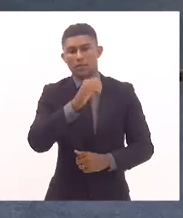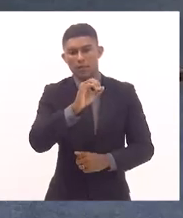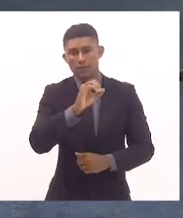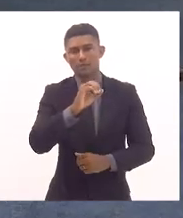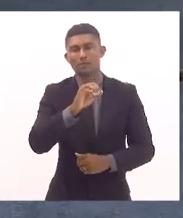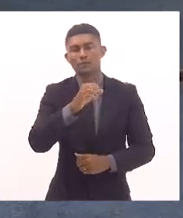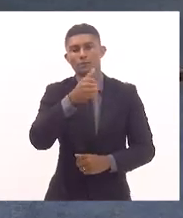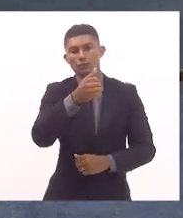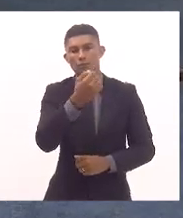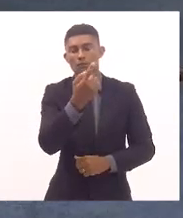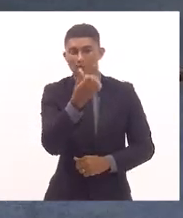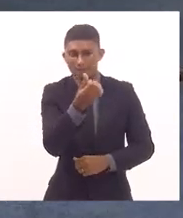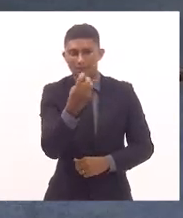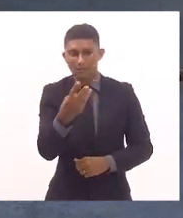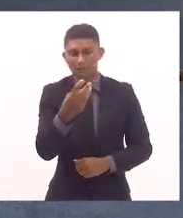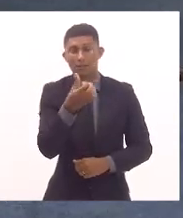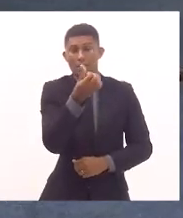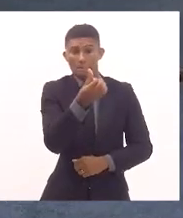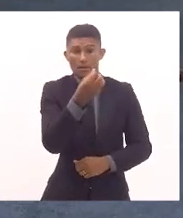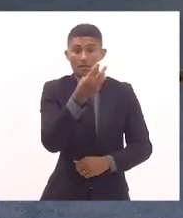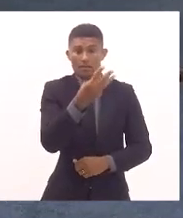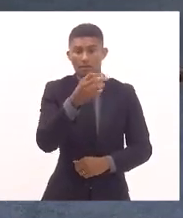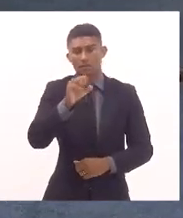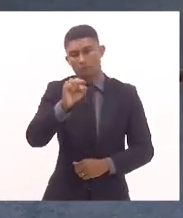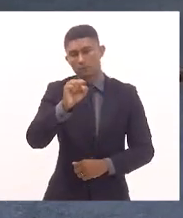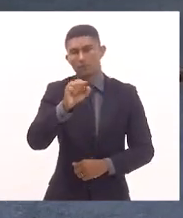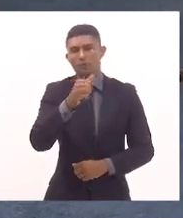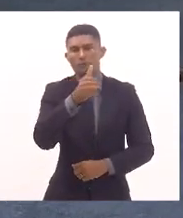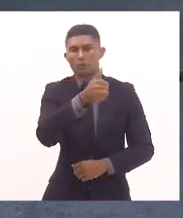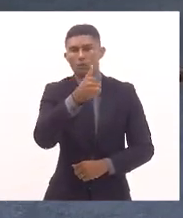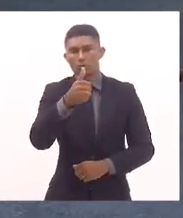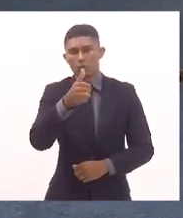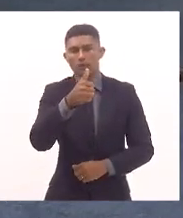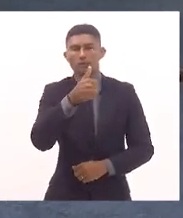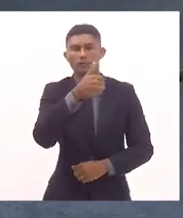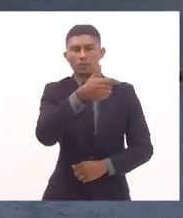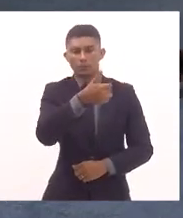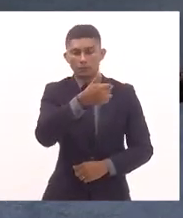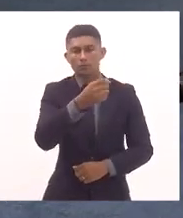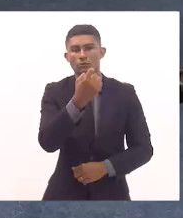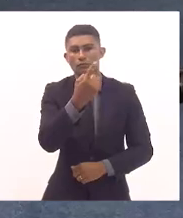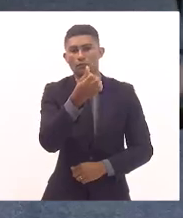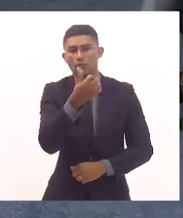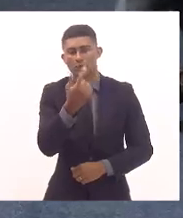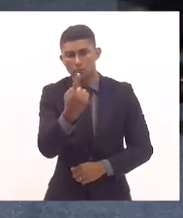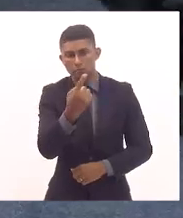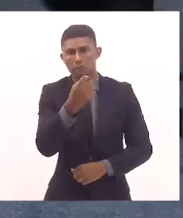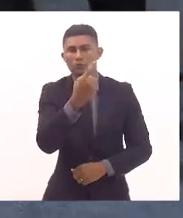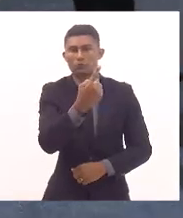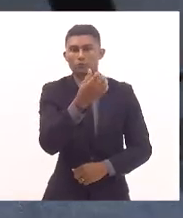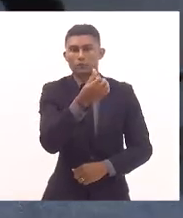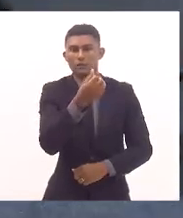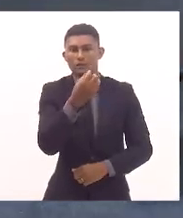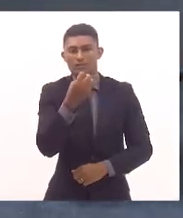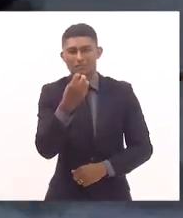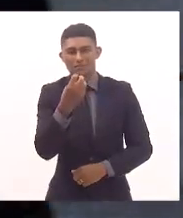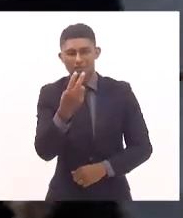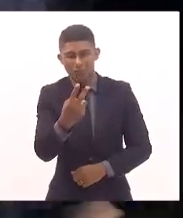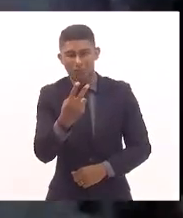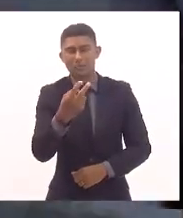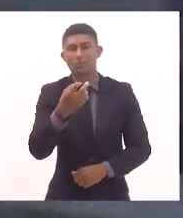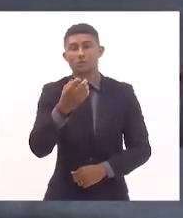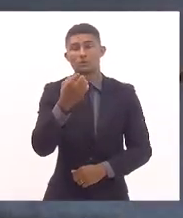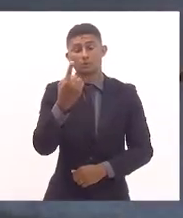número 163, 638, número 11, 12, 161, 162 e 639.